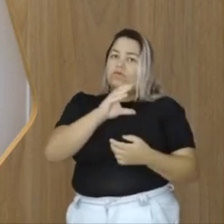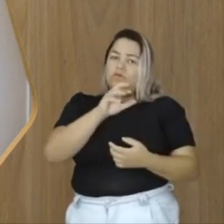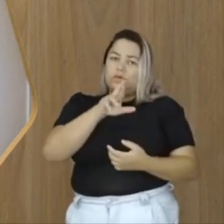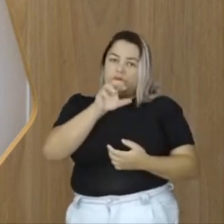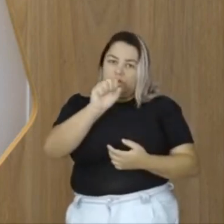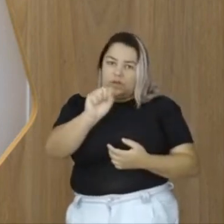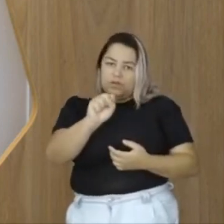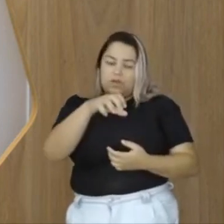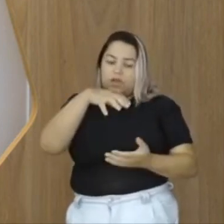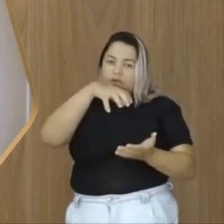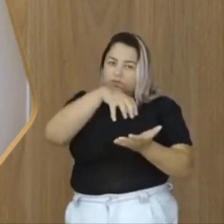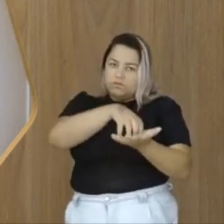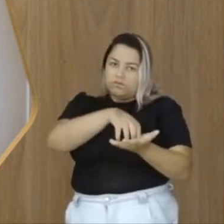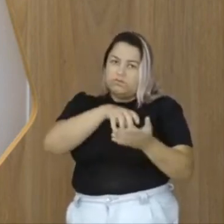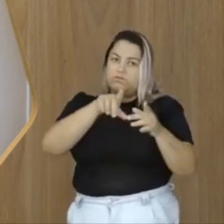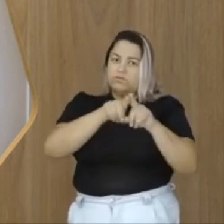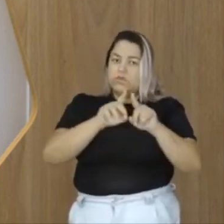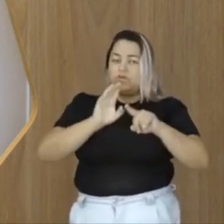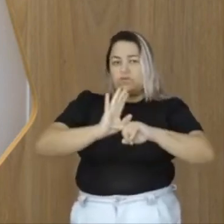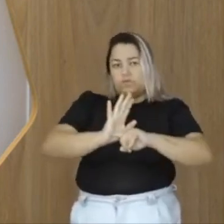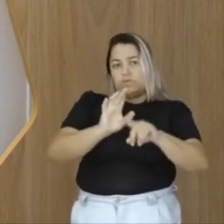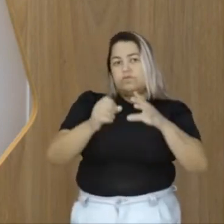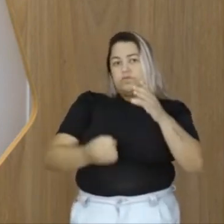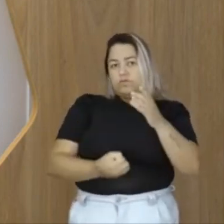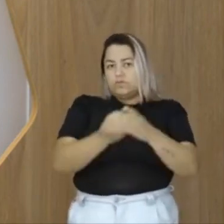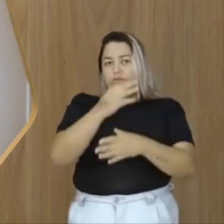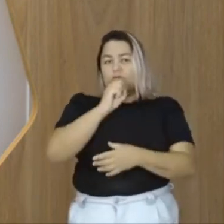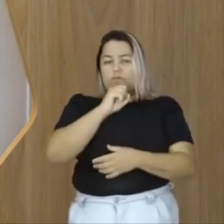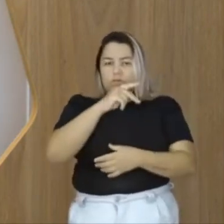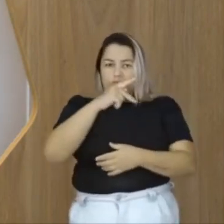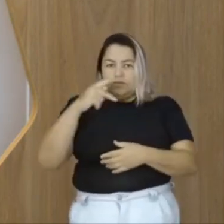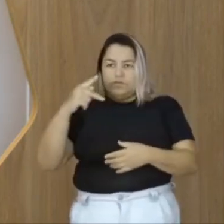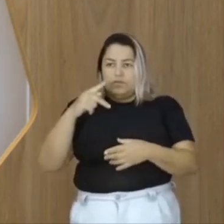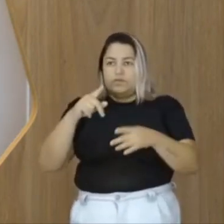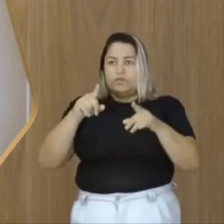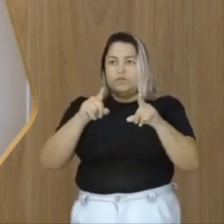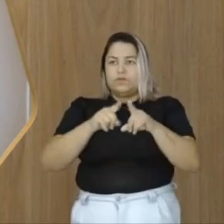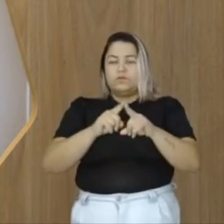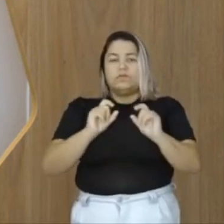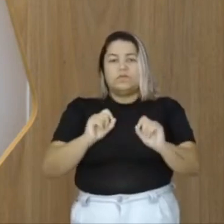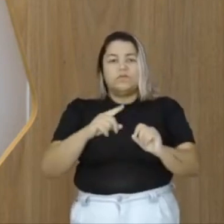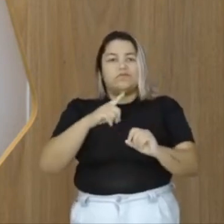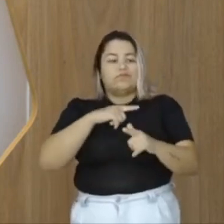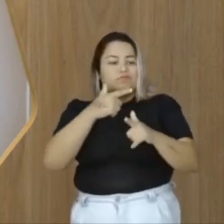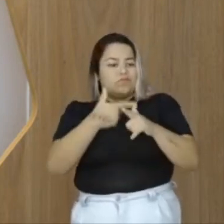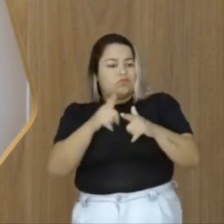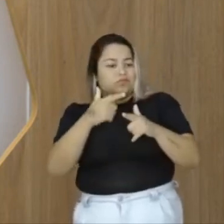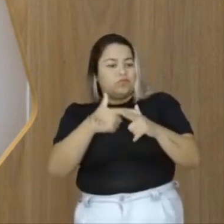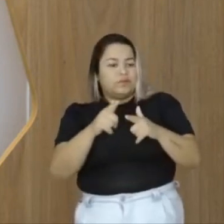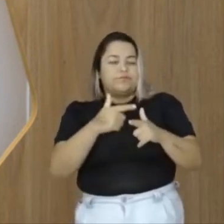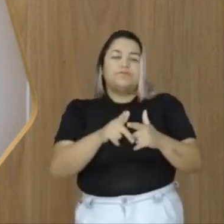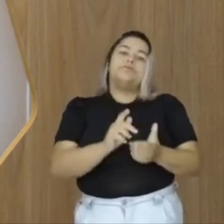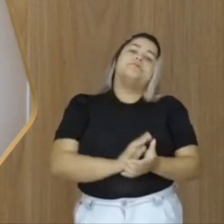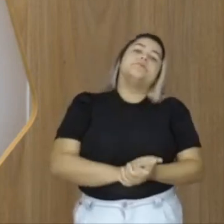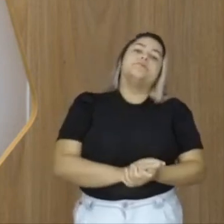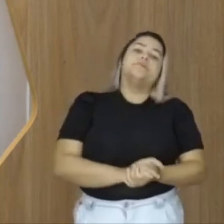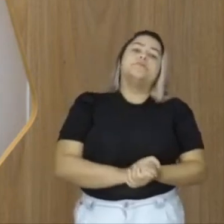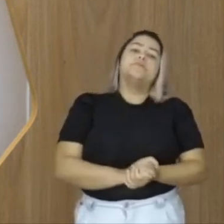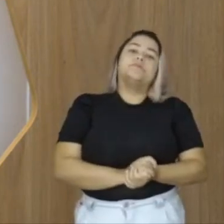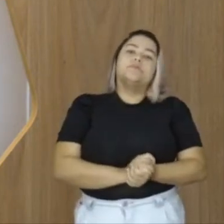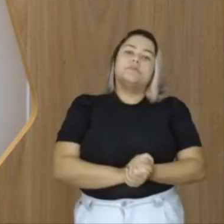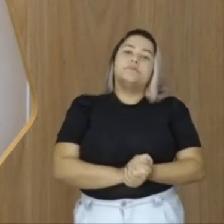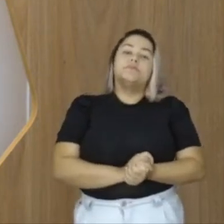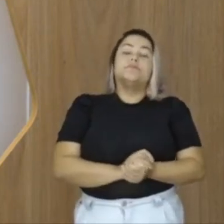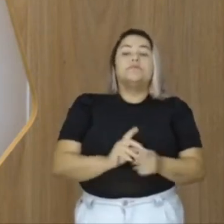papel da rede de assistência, e foi criado um aplicativo que desmontou muito o programa. E nós estamos